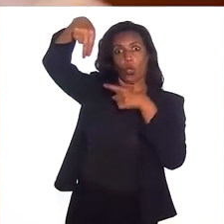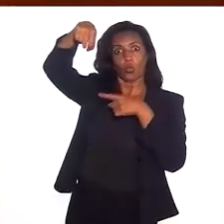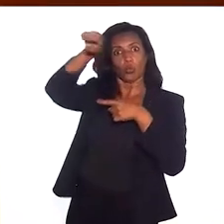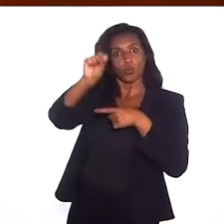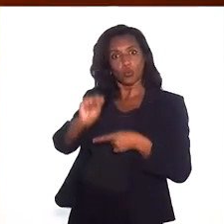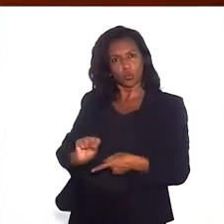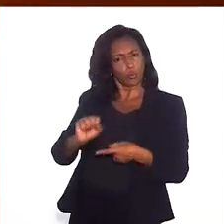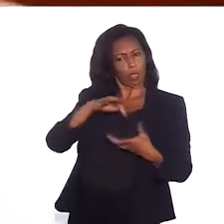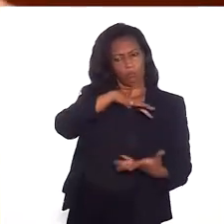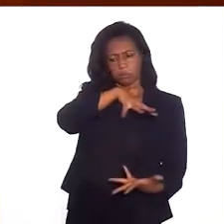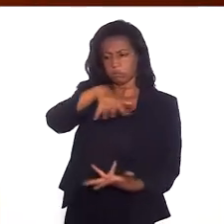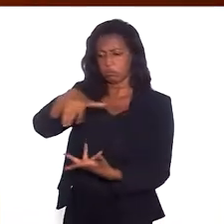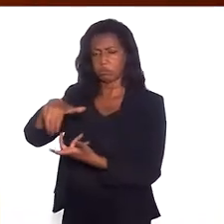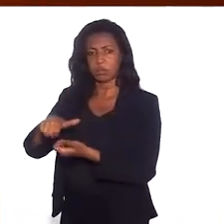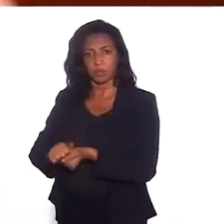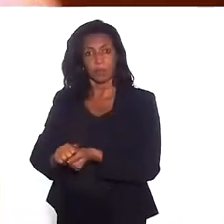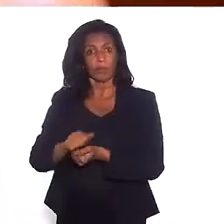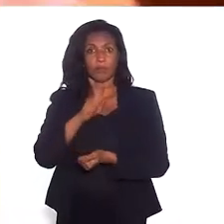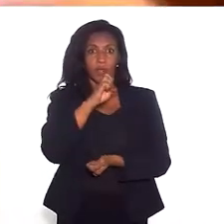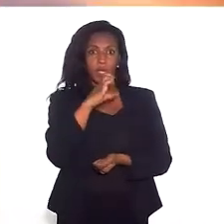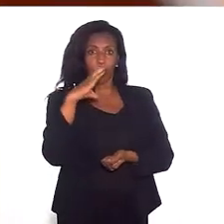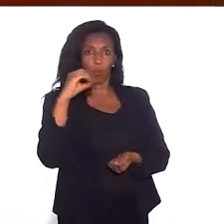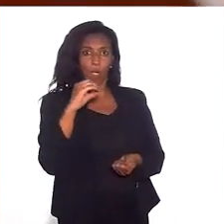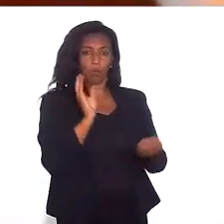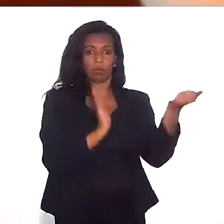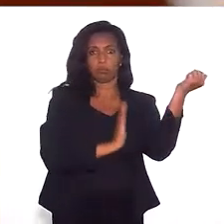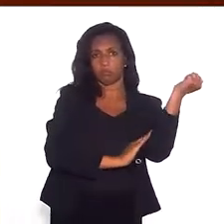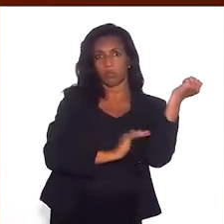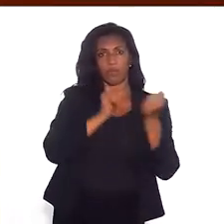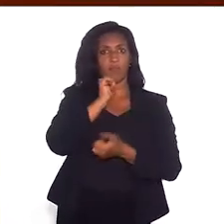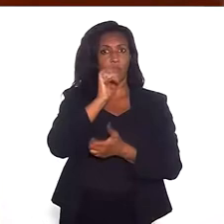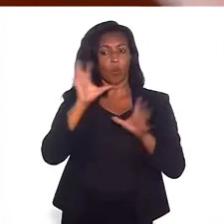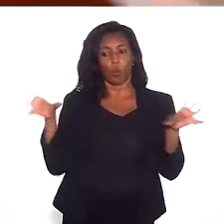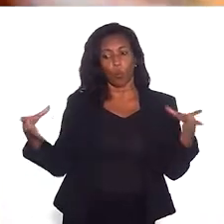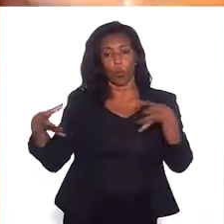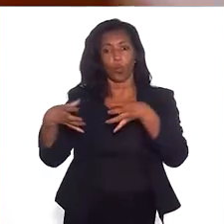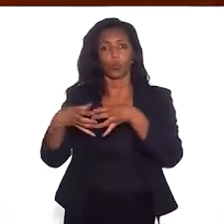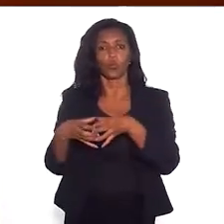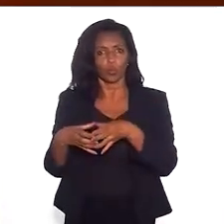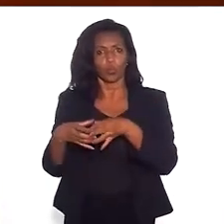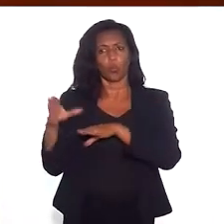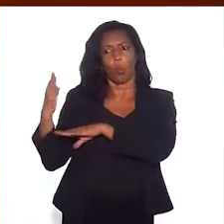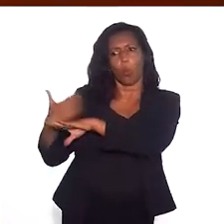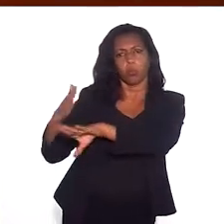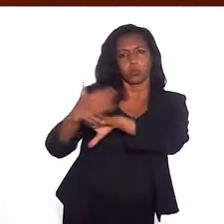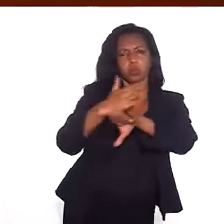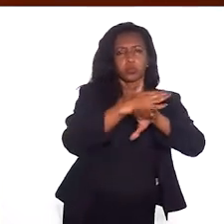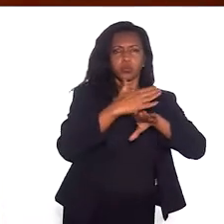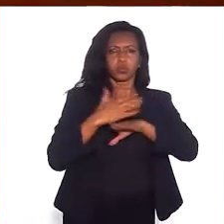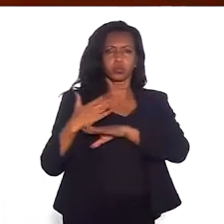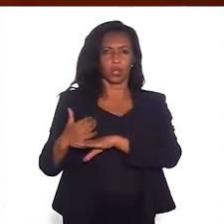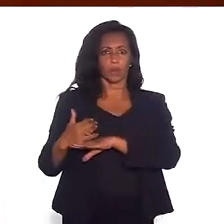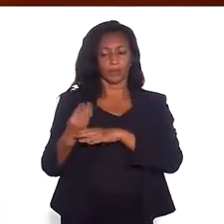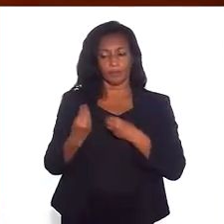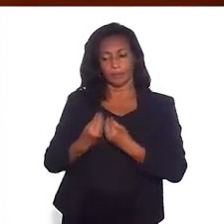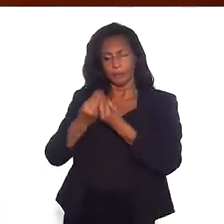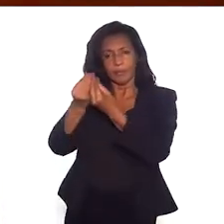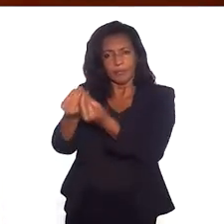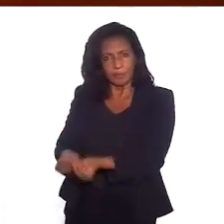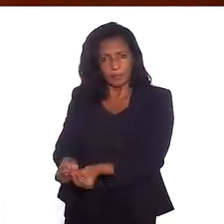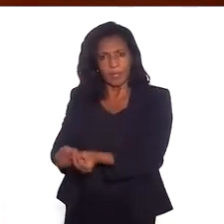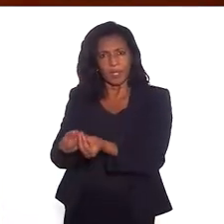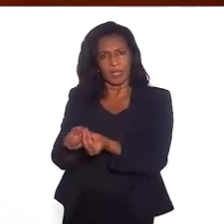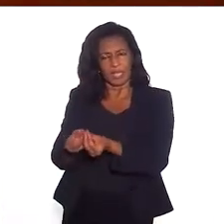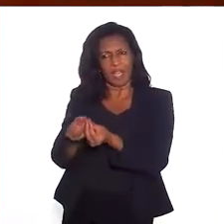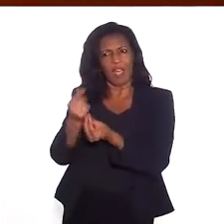quanto no sul global. E os ecofeminismos eu gosto de definir como um conjunto de teorias e práticas que